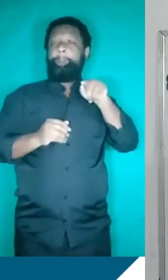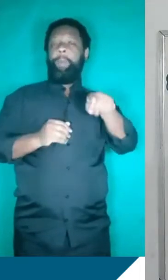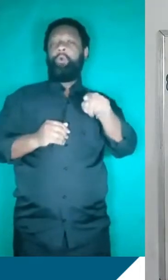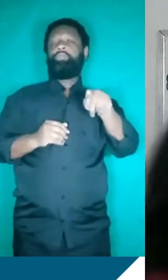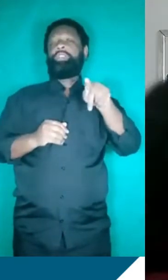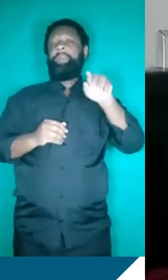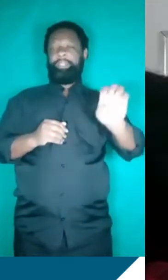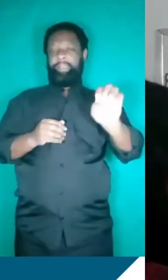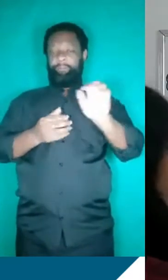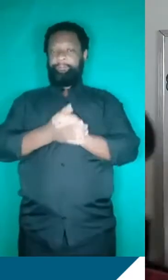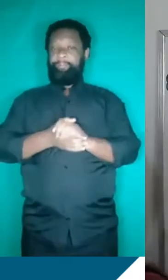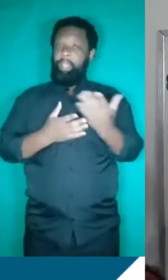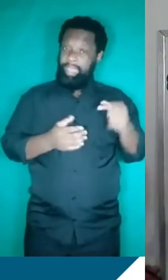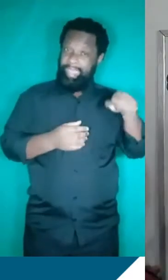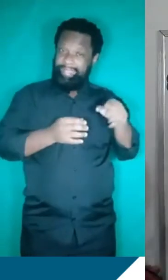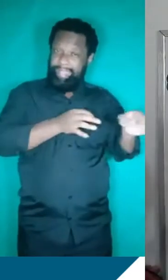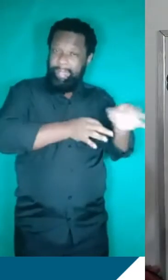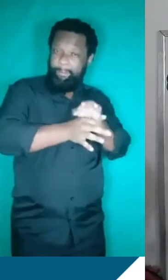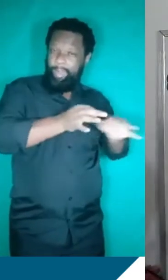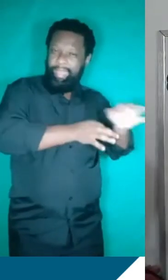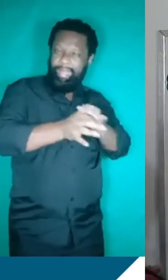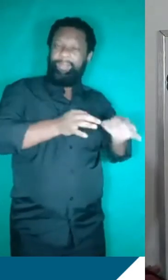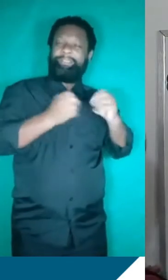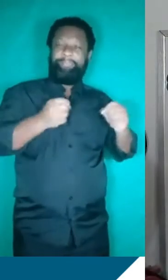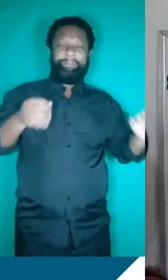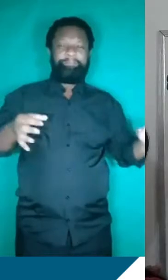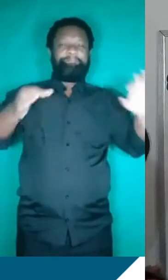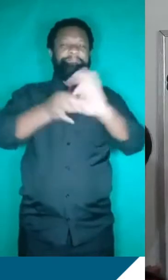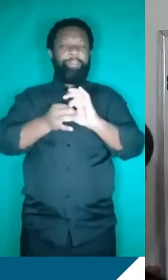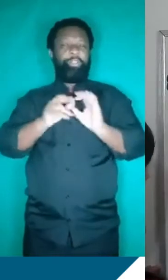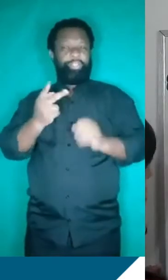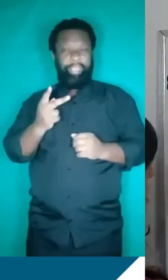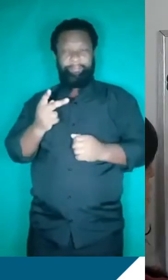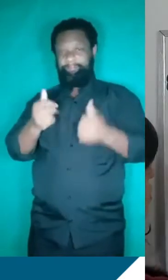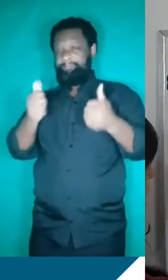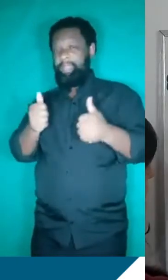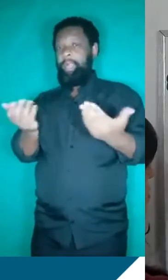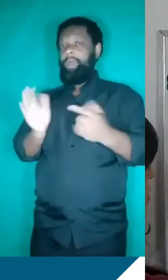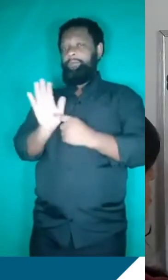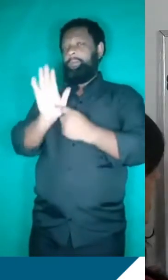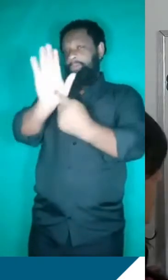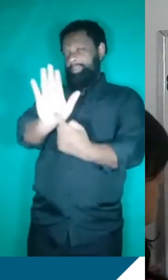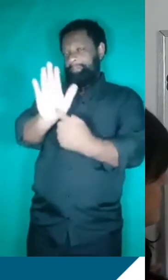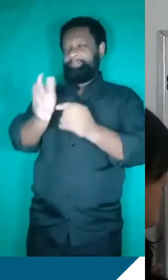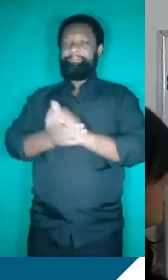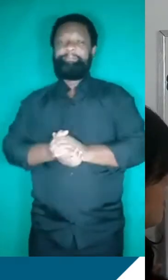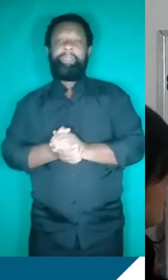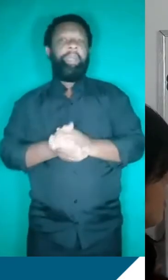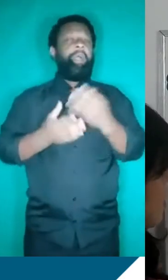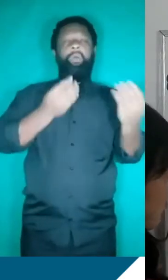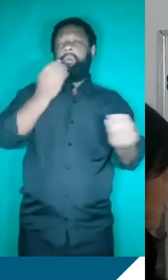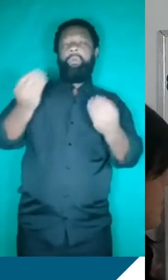ebulição. Então essa molécula consegue estabelecer ligação de hidrogênio, tudo bem? Eu vou mostrar aqui para